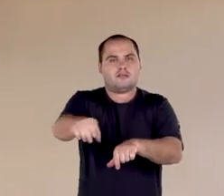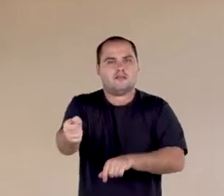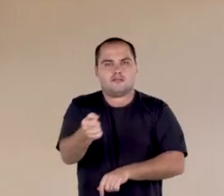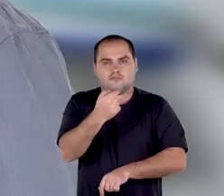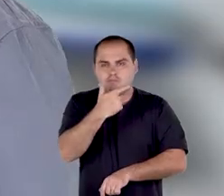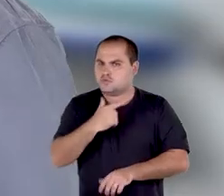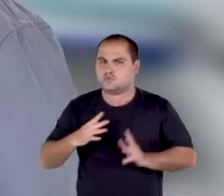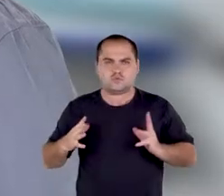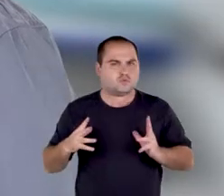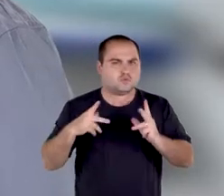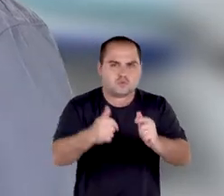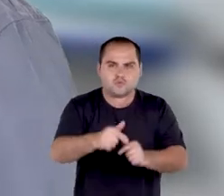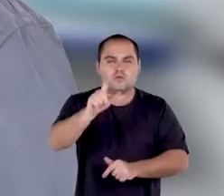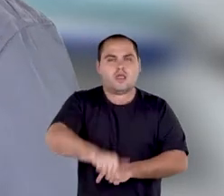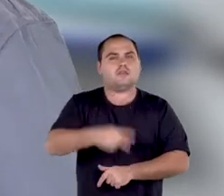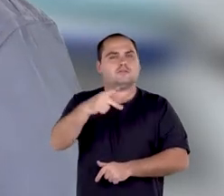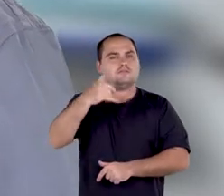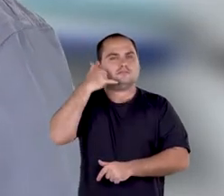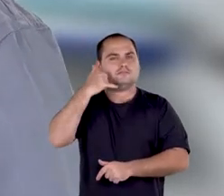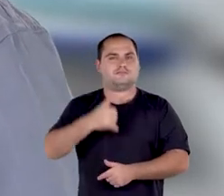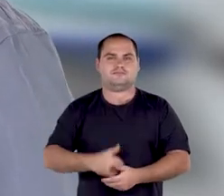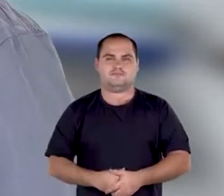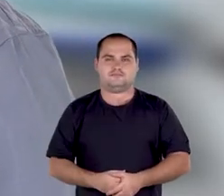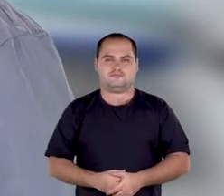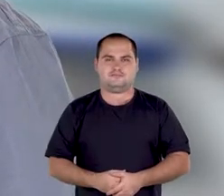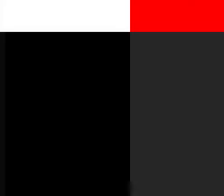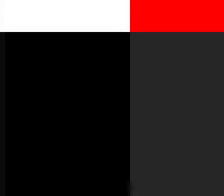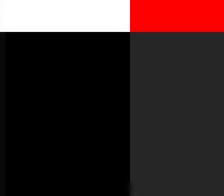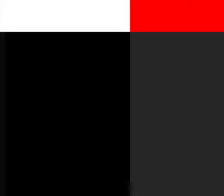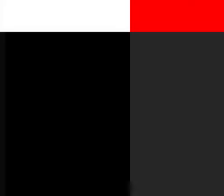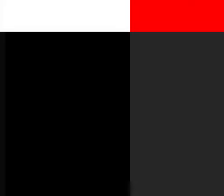de remédios. Tudo através do teu celular.